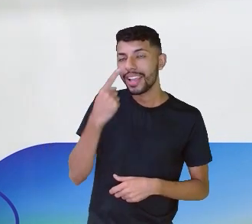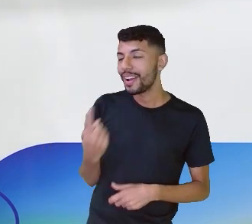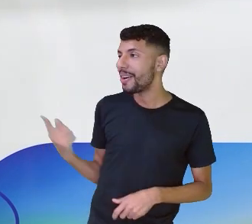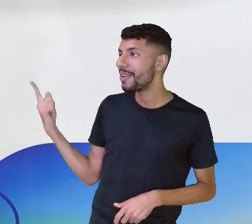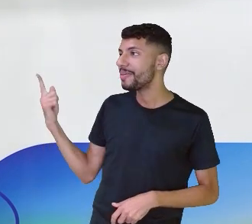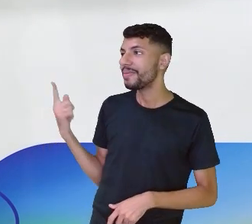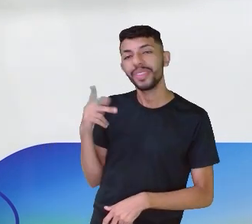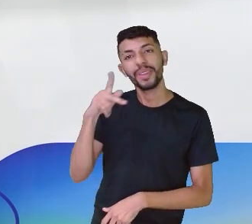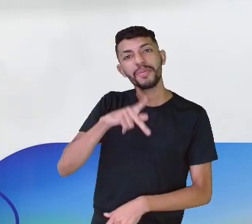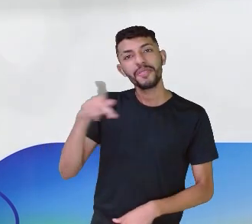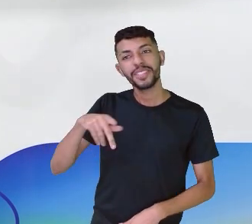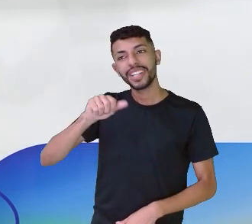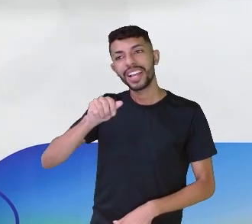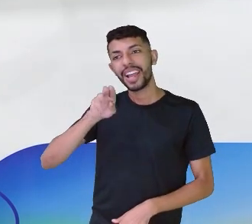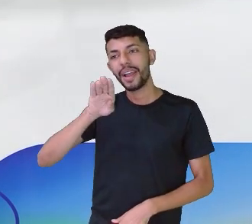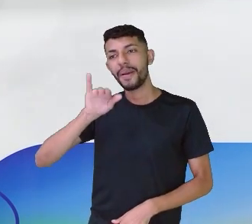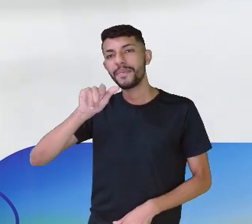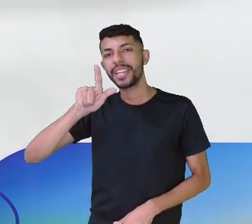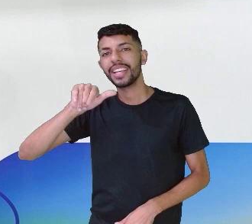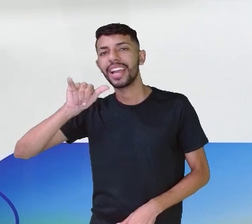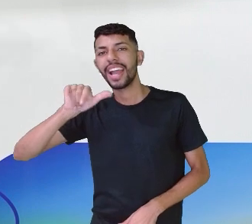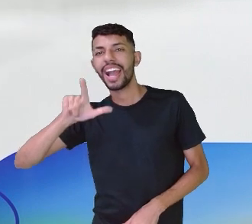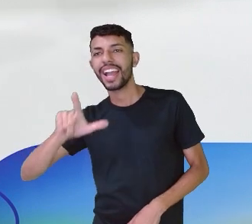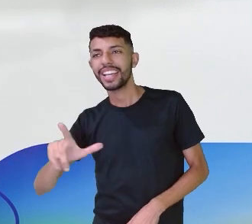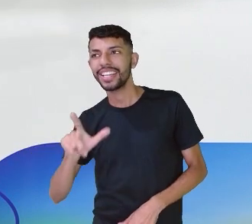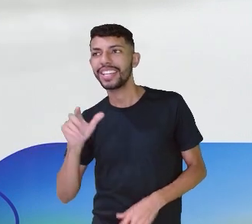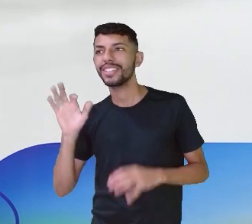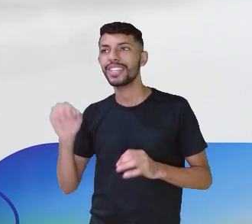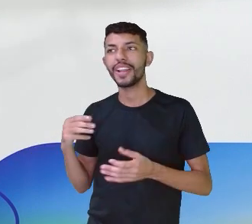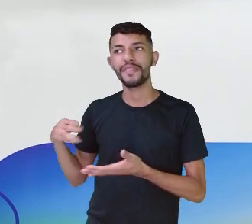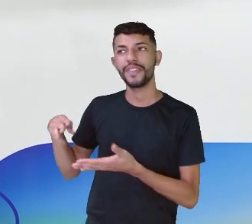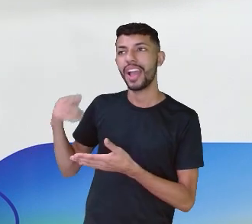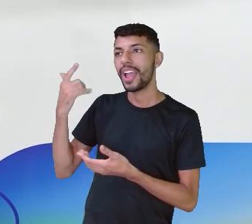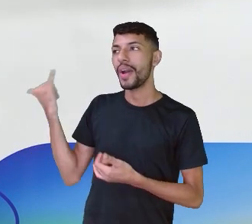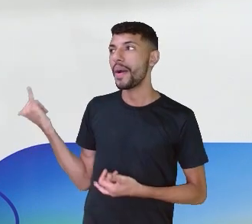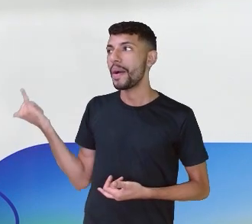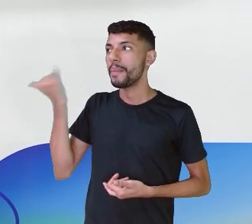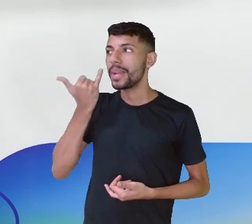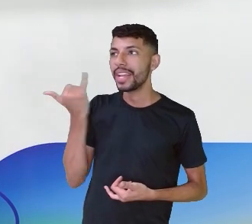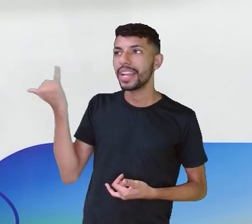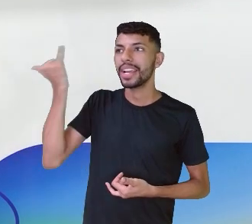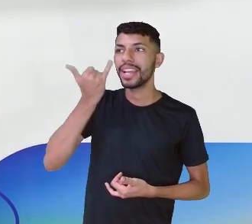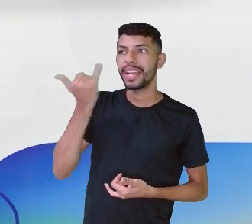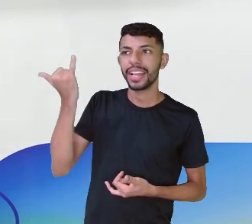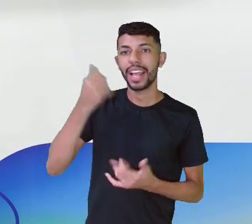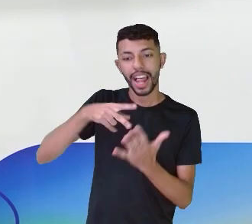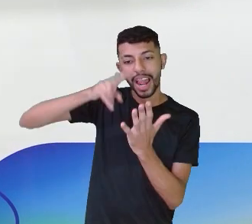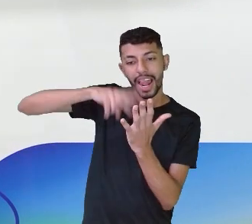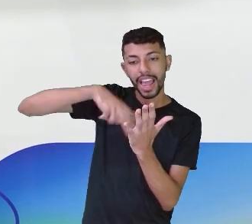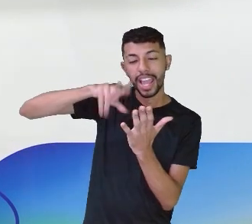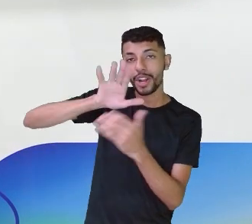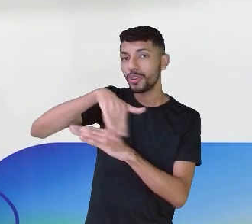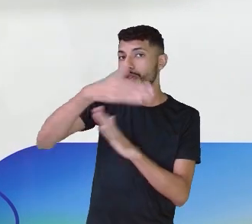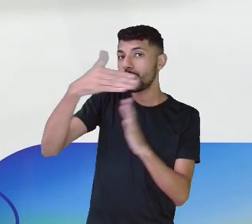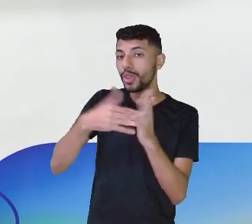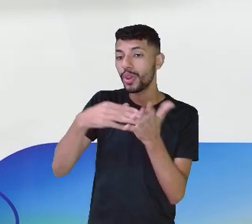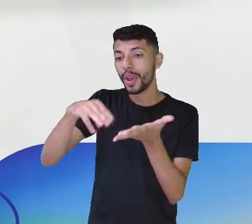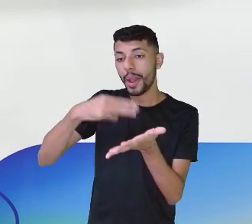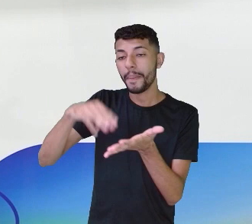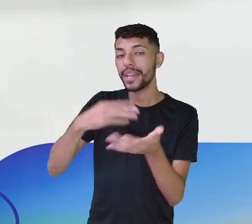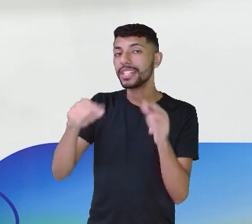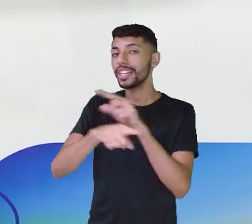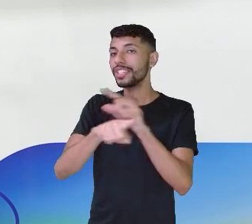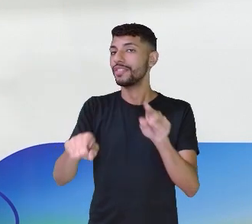Professora Abigail Viana vai ficar aí emitindo as mensagens, né? Lendo as mensagens que